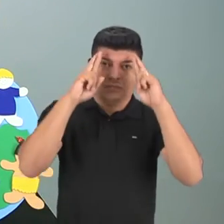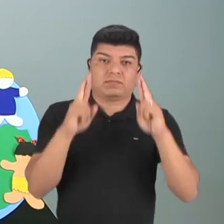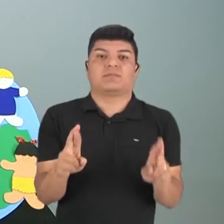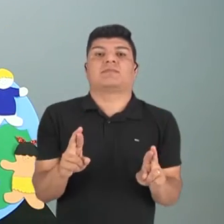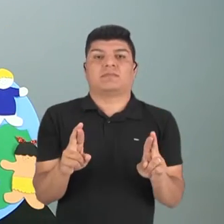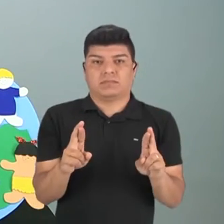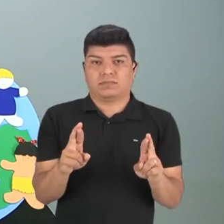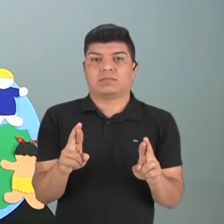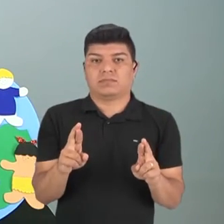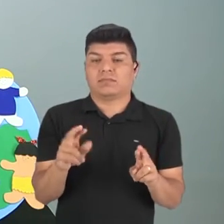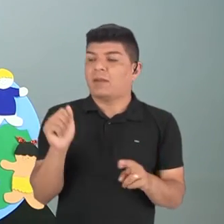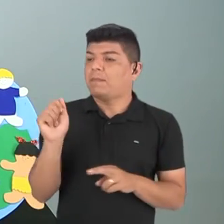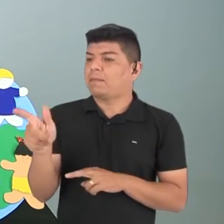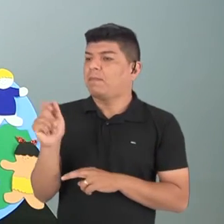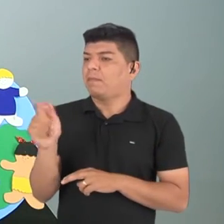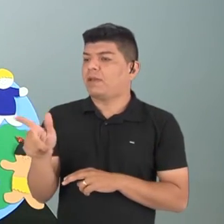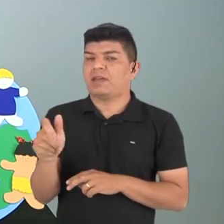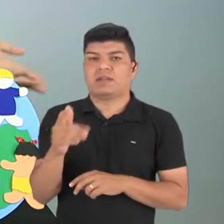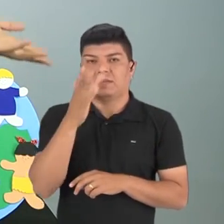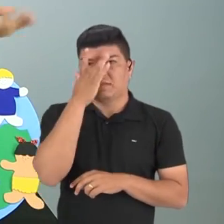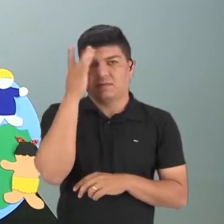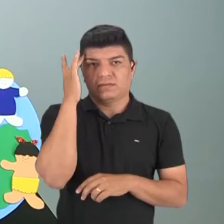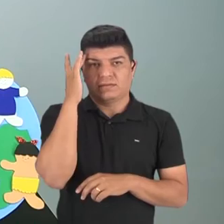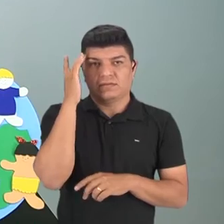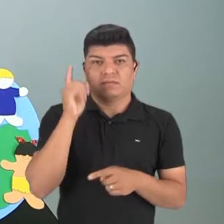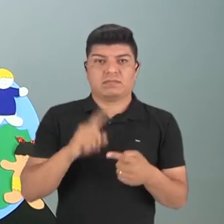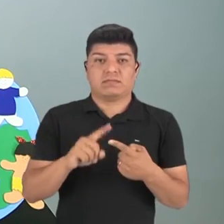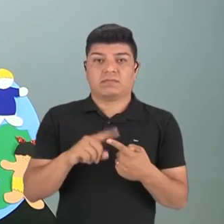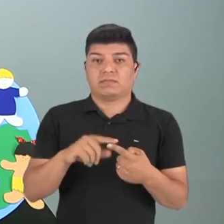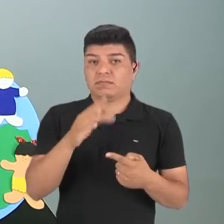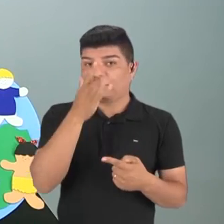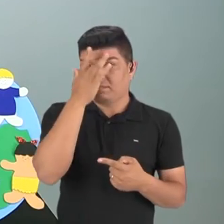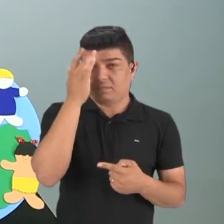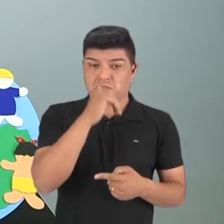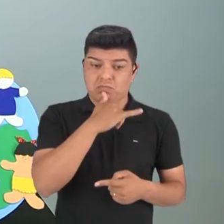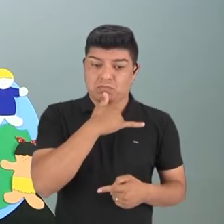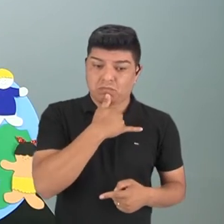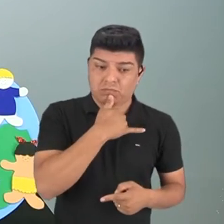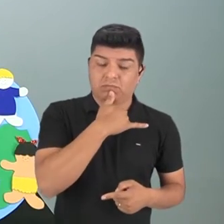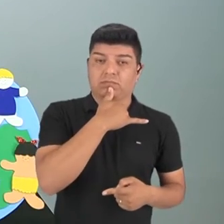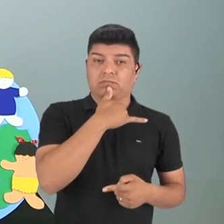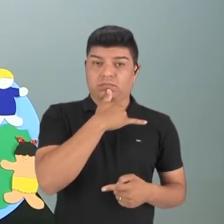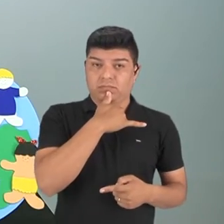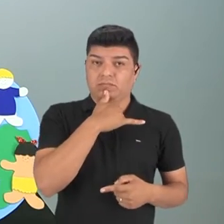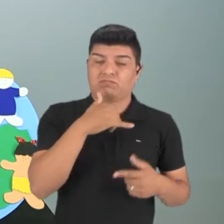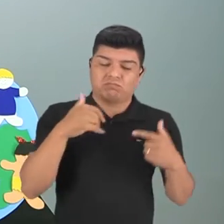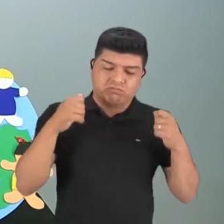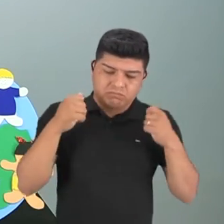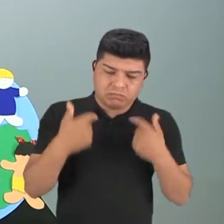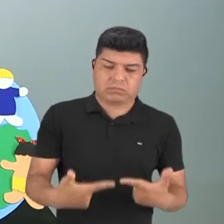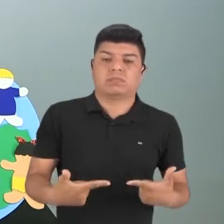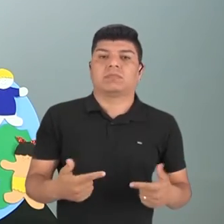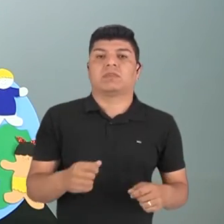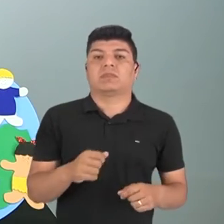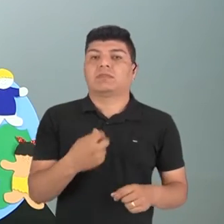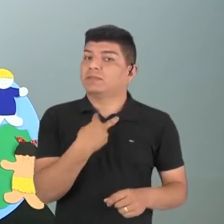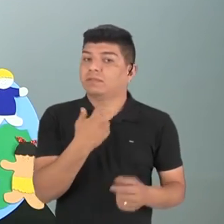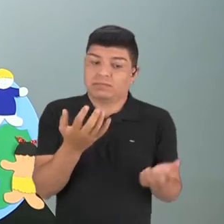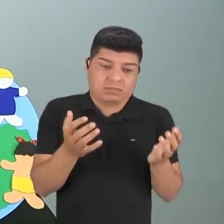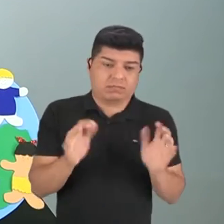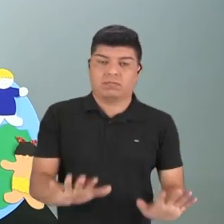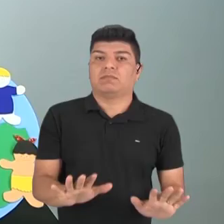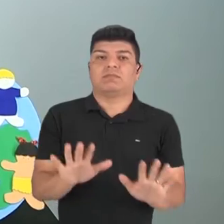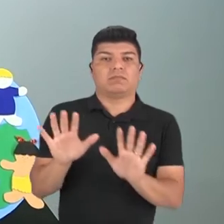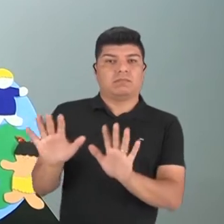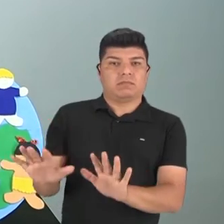pessoas, colocar apelidos, porque isso deixa as pessoas muito tristes e chateadas. E nós não queremos